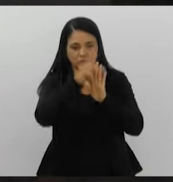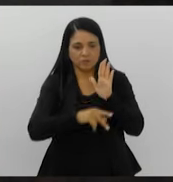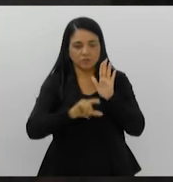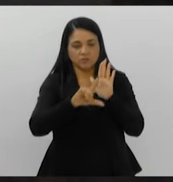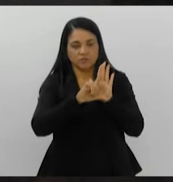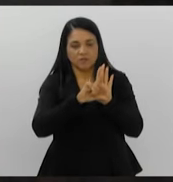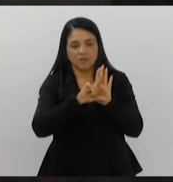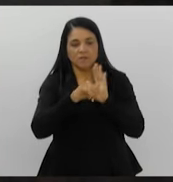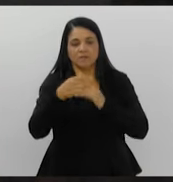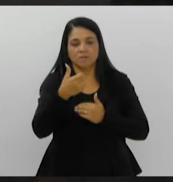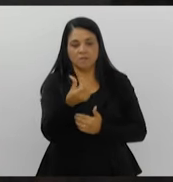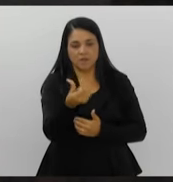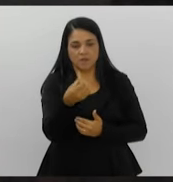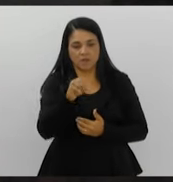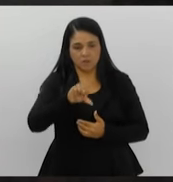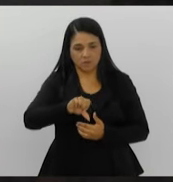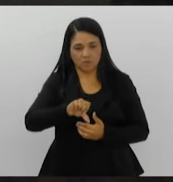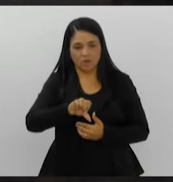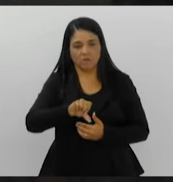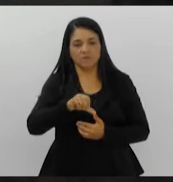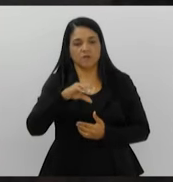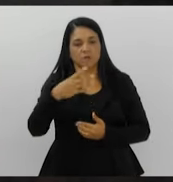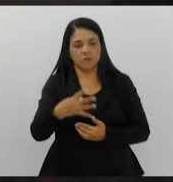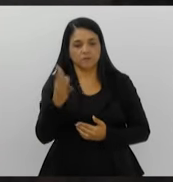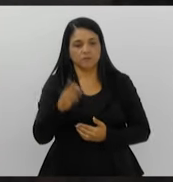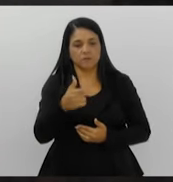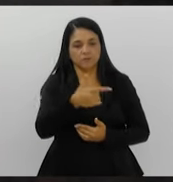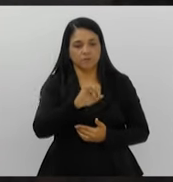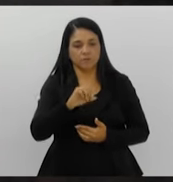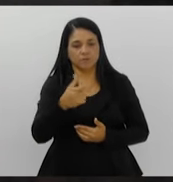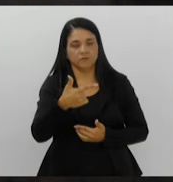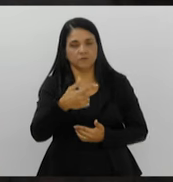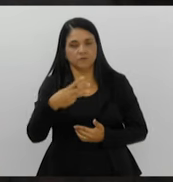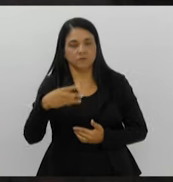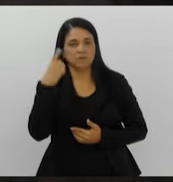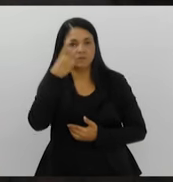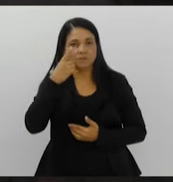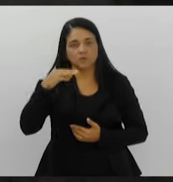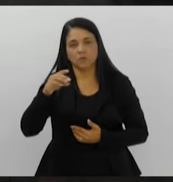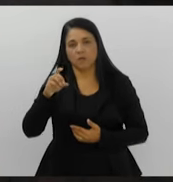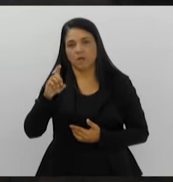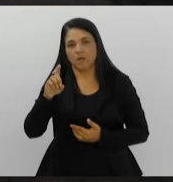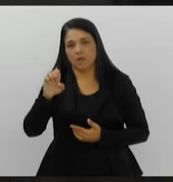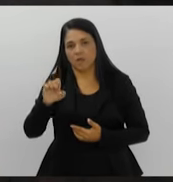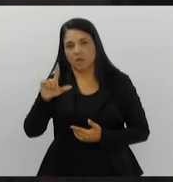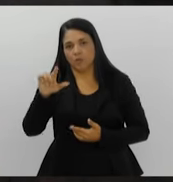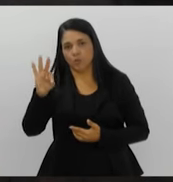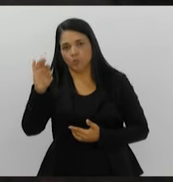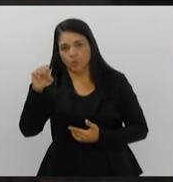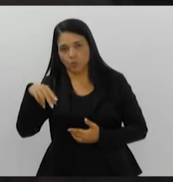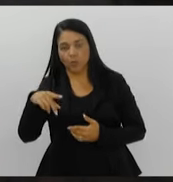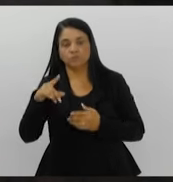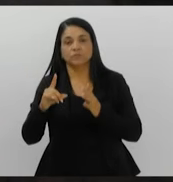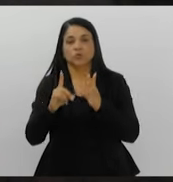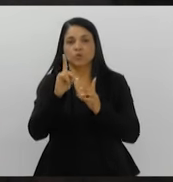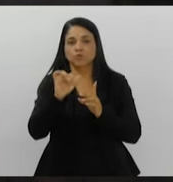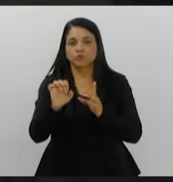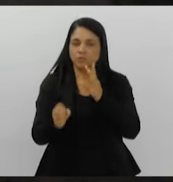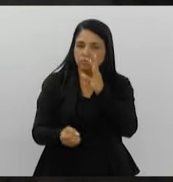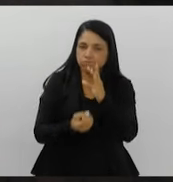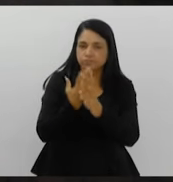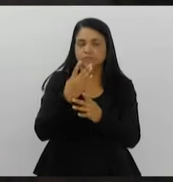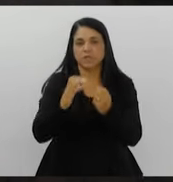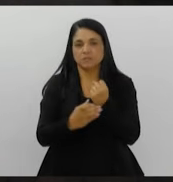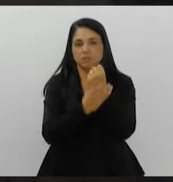de lei número 694-23, de autoria do deputado Elton Cristo, que institui o Dia Estadual da Conscientização da Segurança